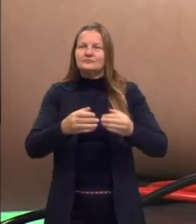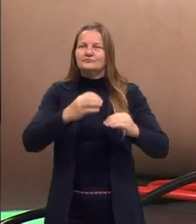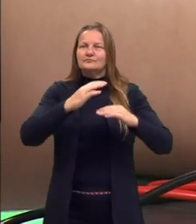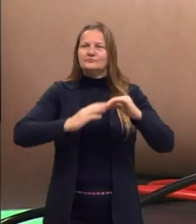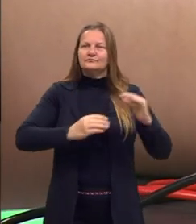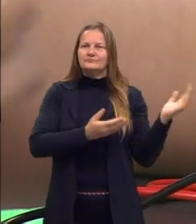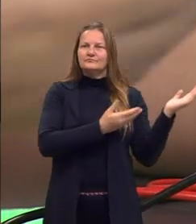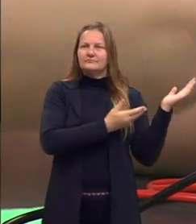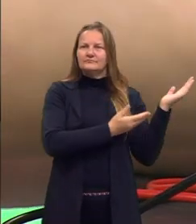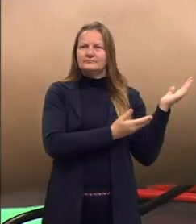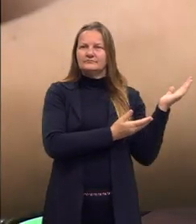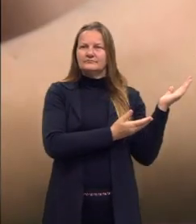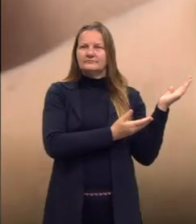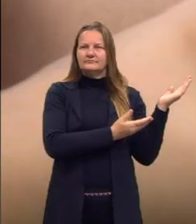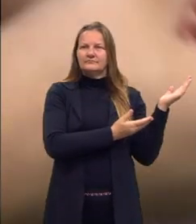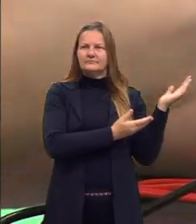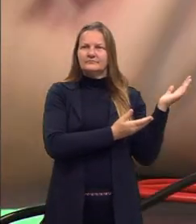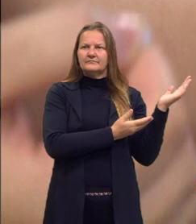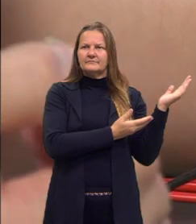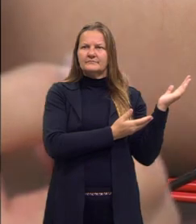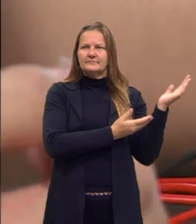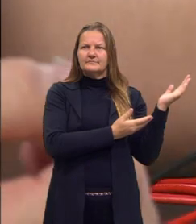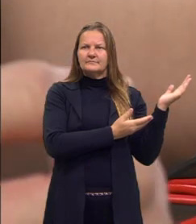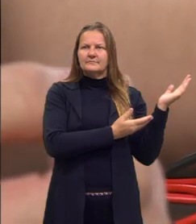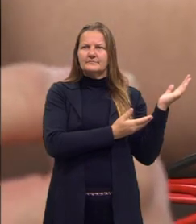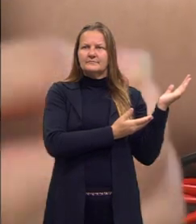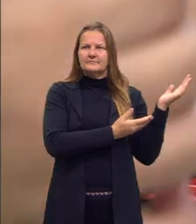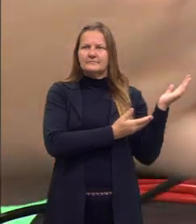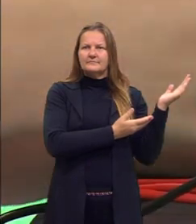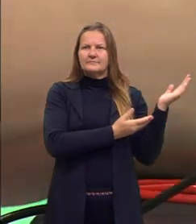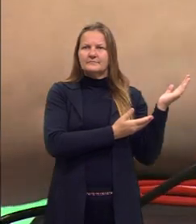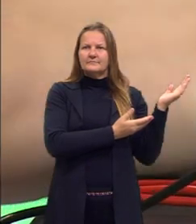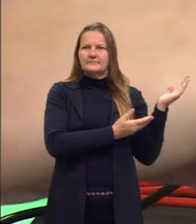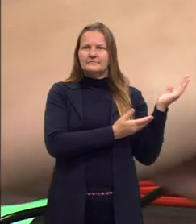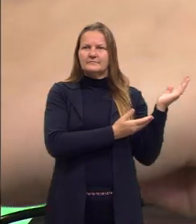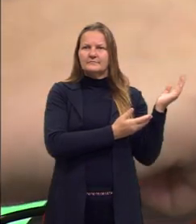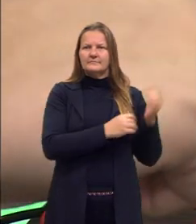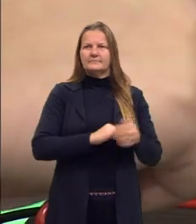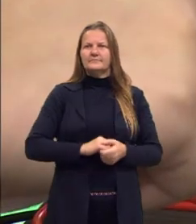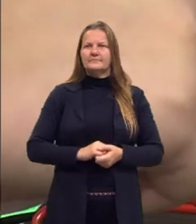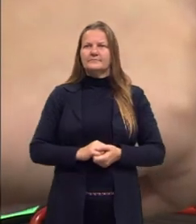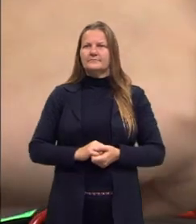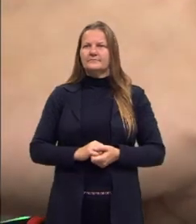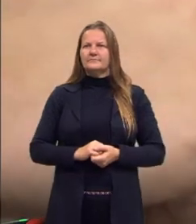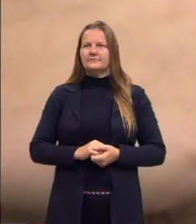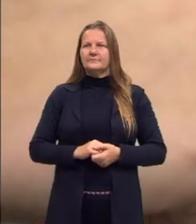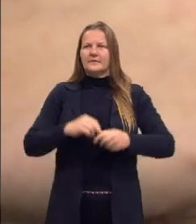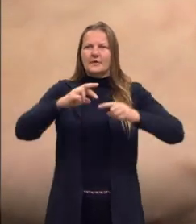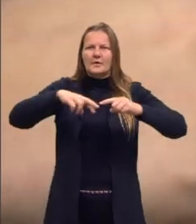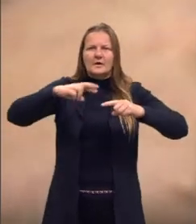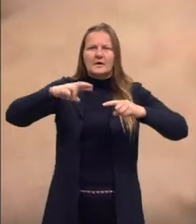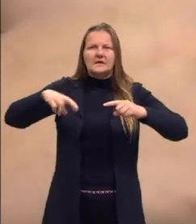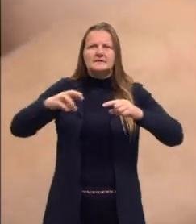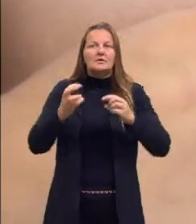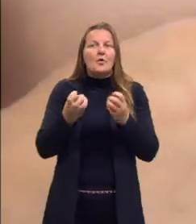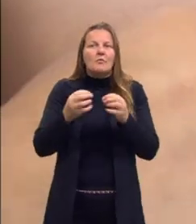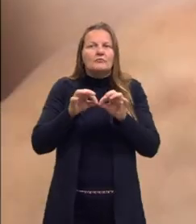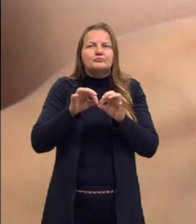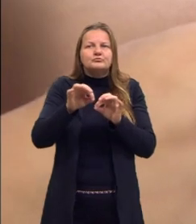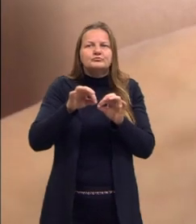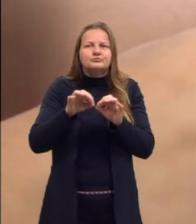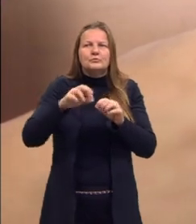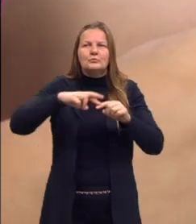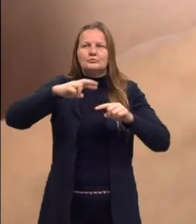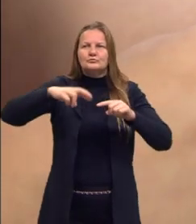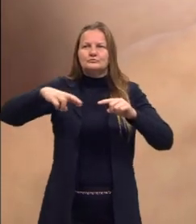seria a gente fazer essa medida de uma resistência por exemplo tá então para mim de resistência né eu tenho que usar